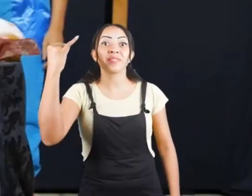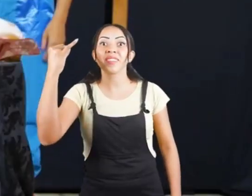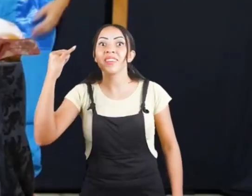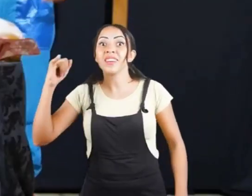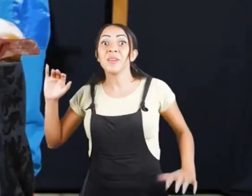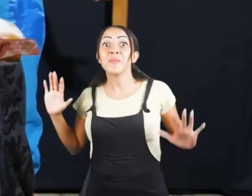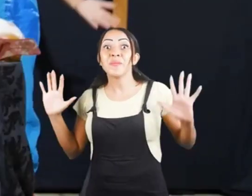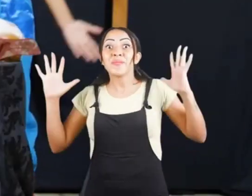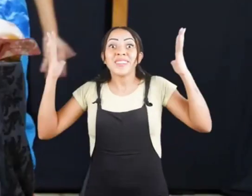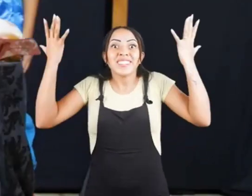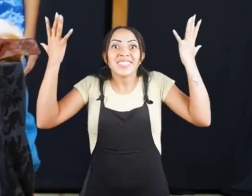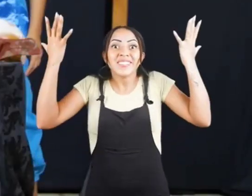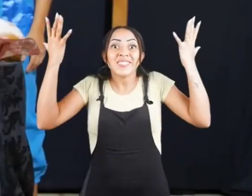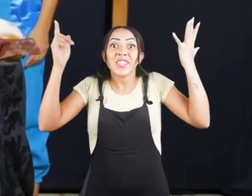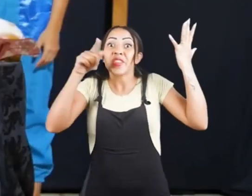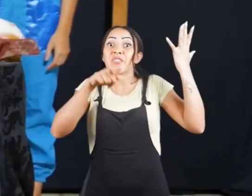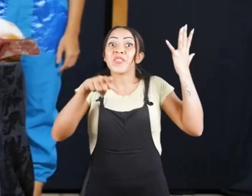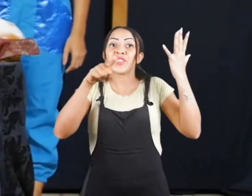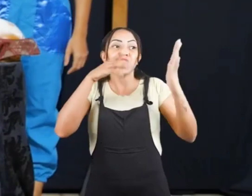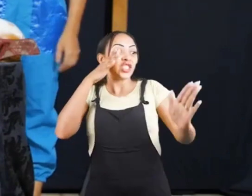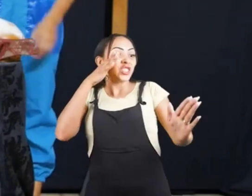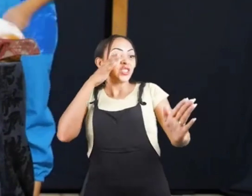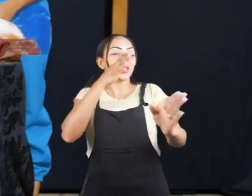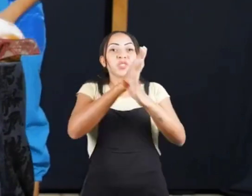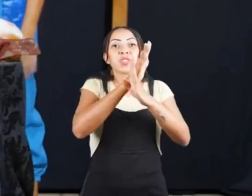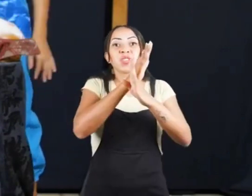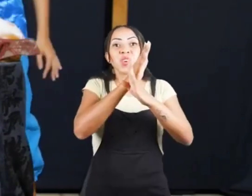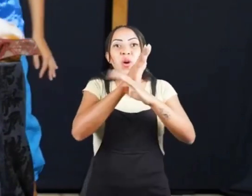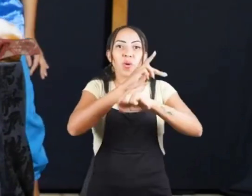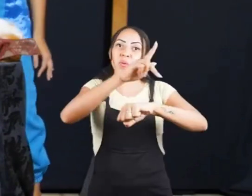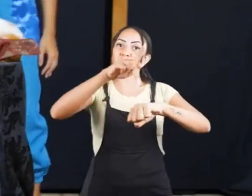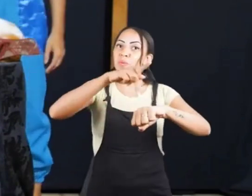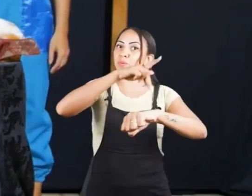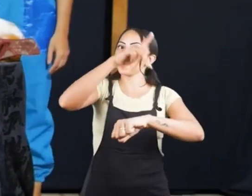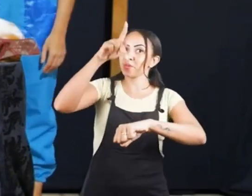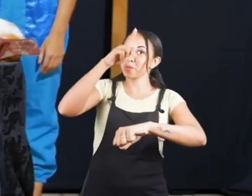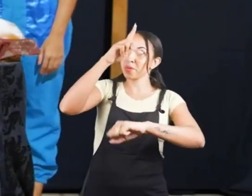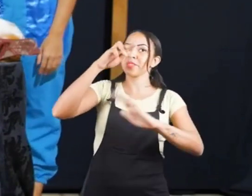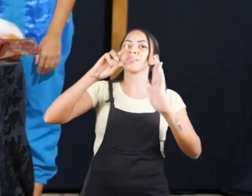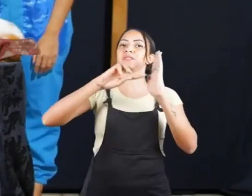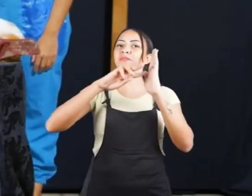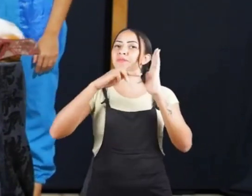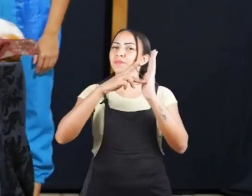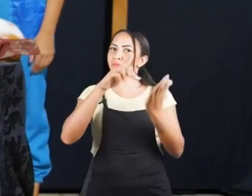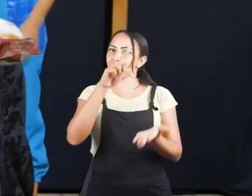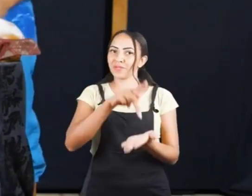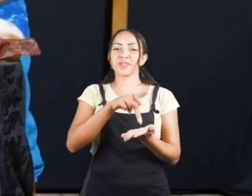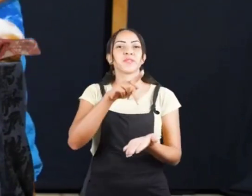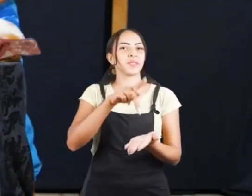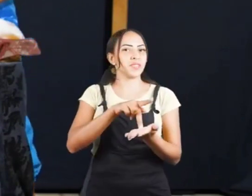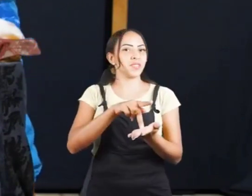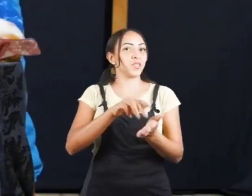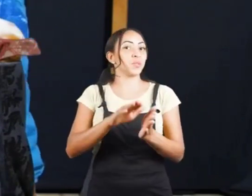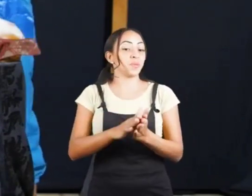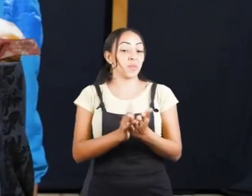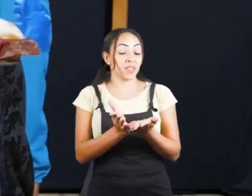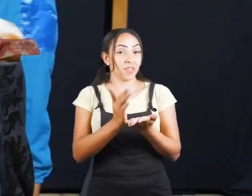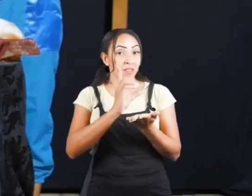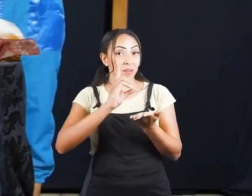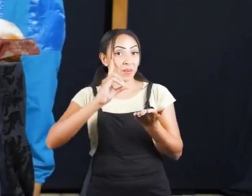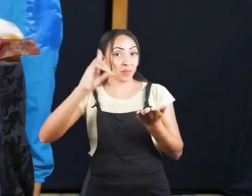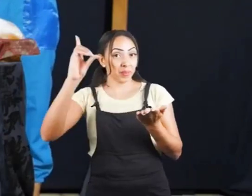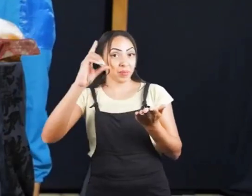Parabéns! Você acabou de descobrir o verdadeiro sentido da Páscoa. Na Bíblia, no